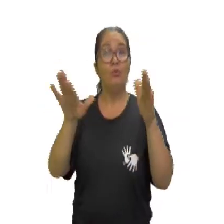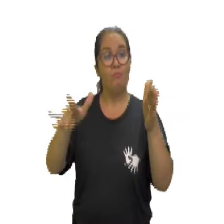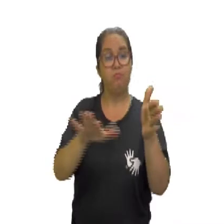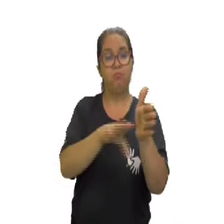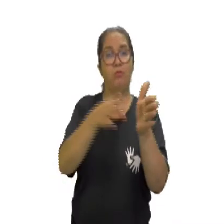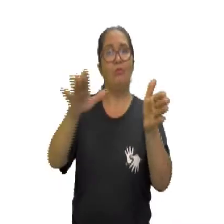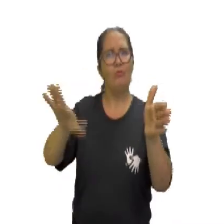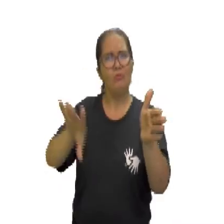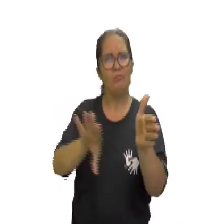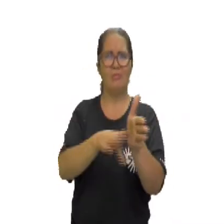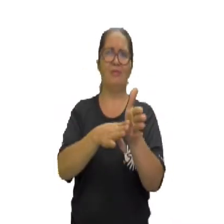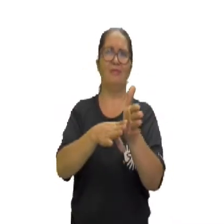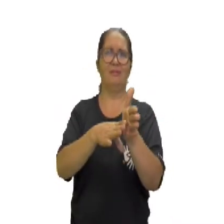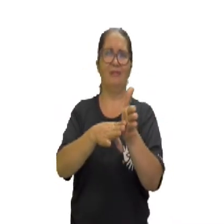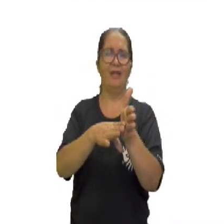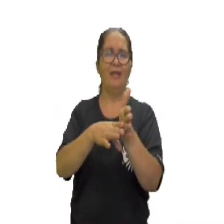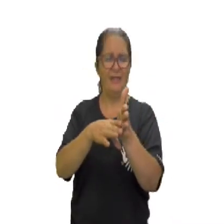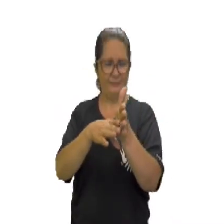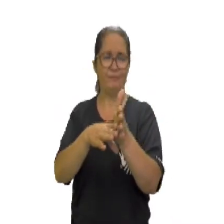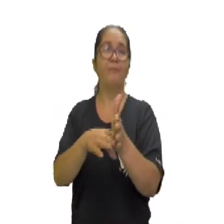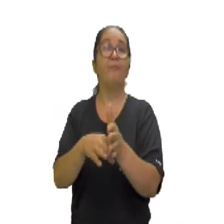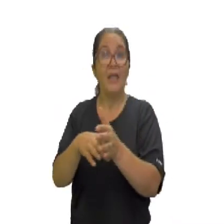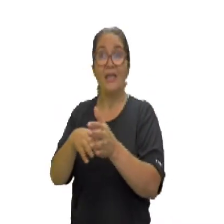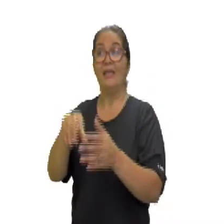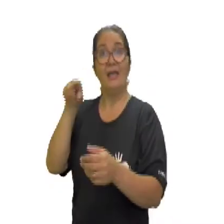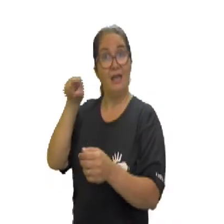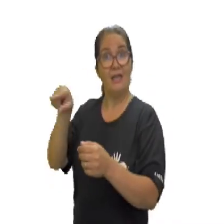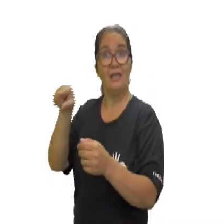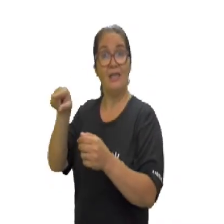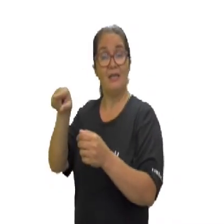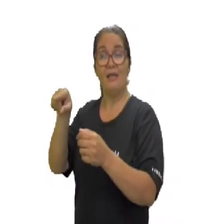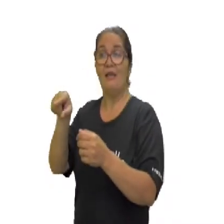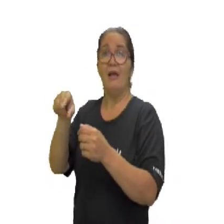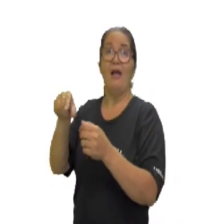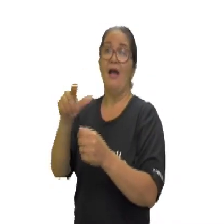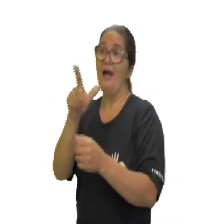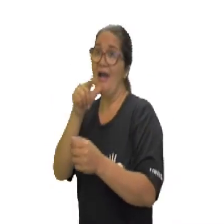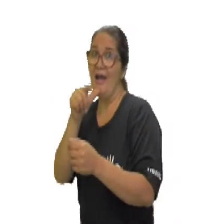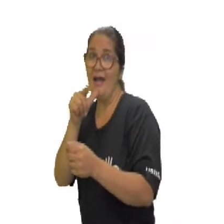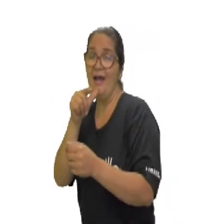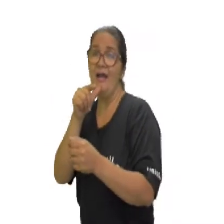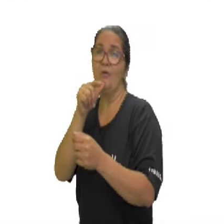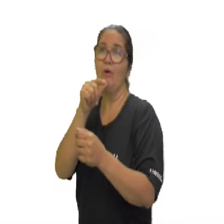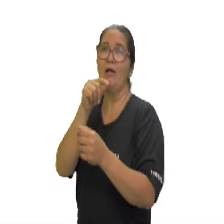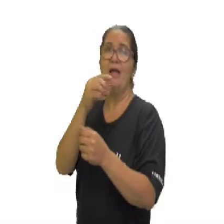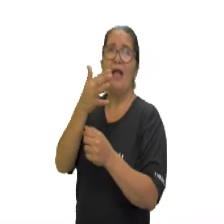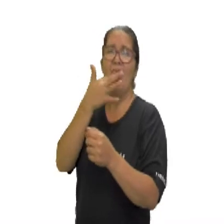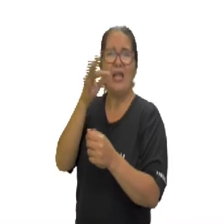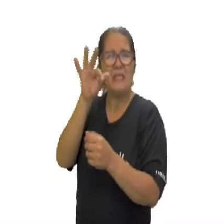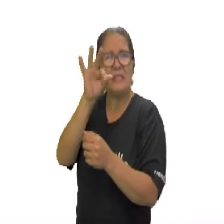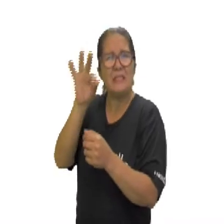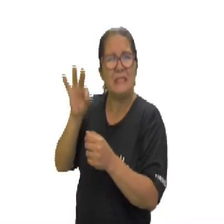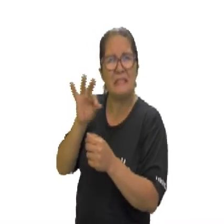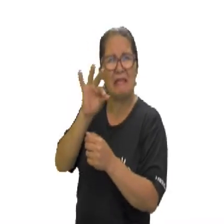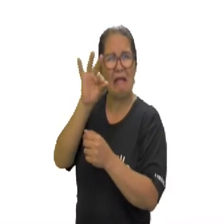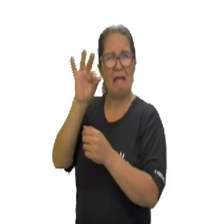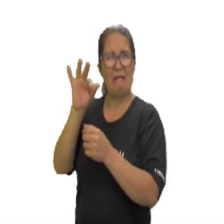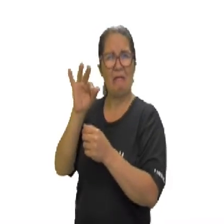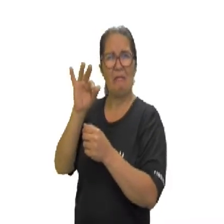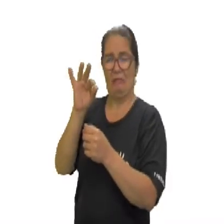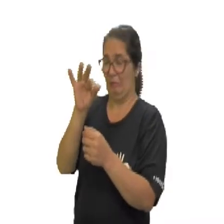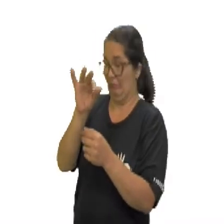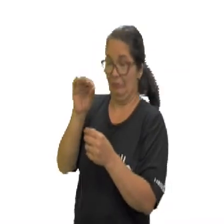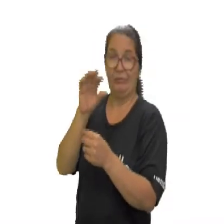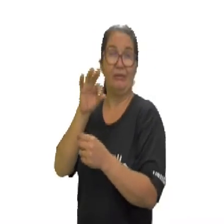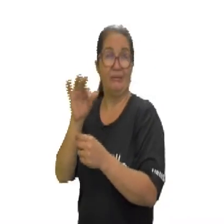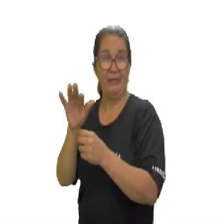salobra. Quem já ouviu falar sobre água salobra? A água salobra é uma água que ela tem a junção de água salgada